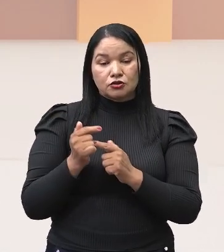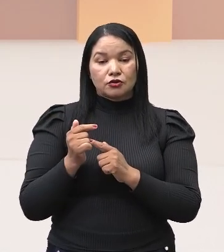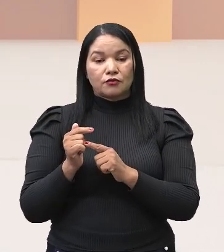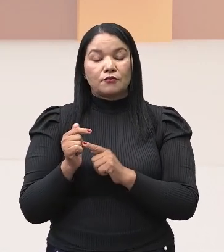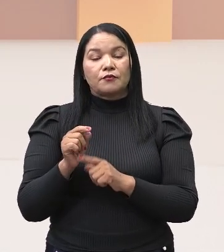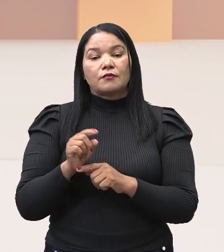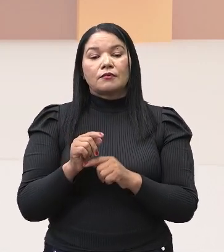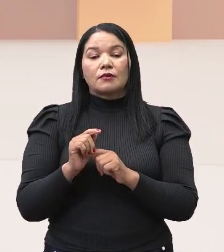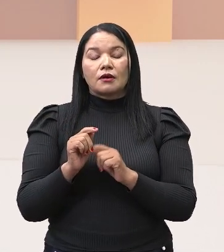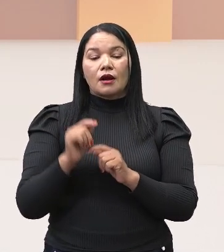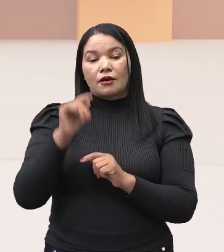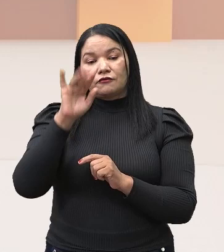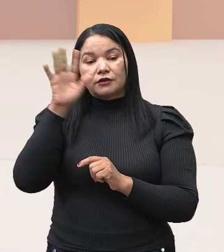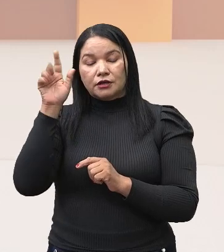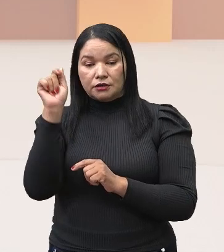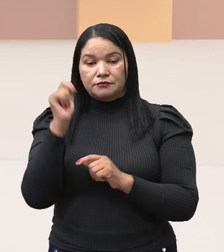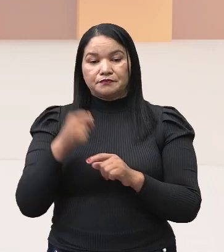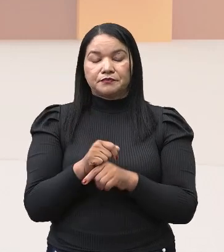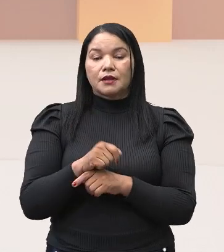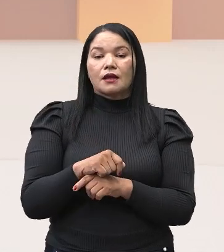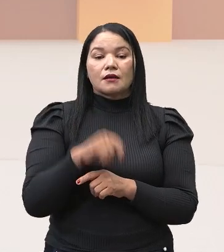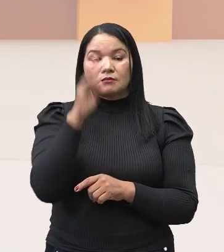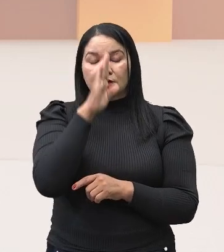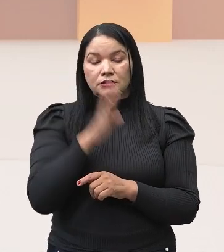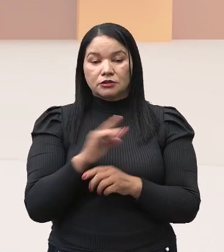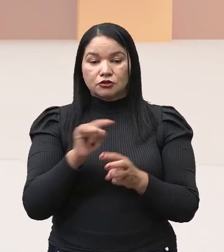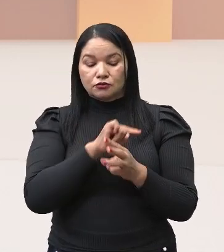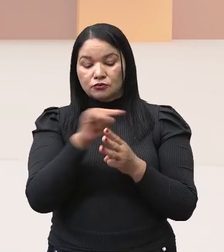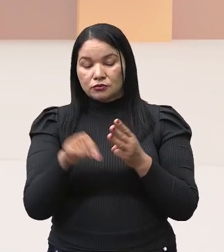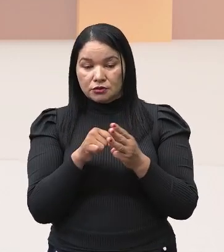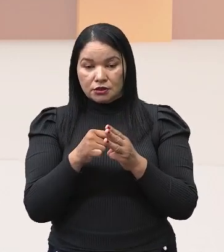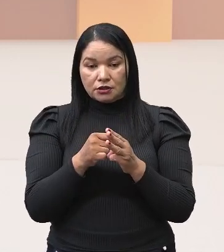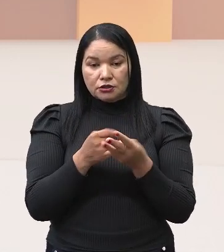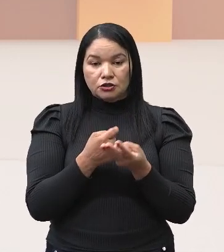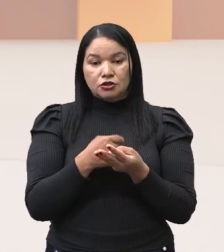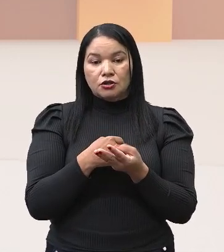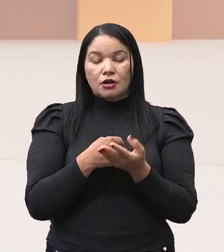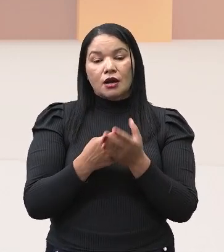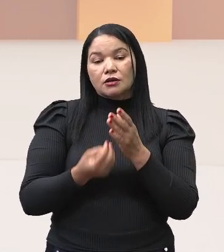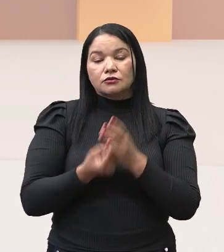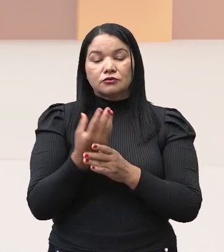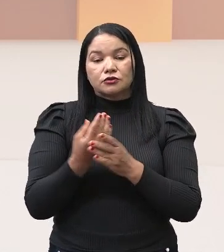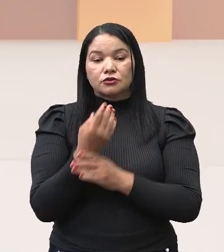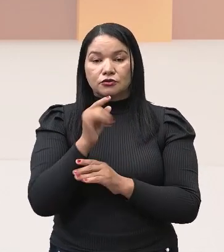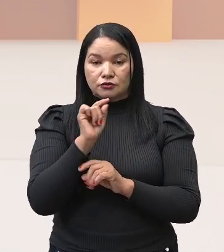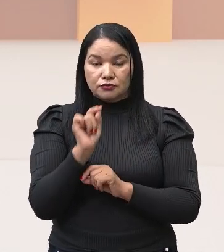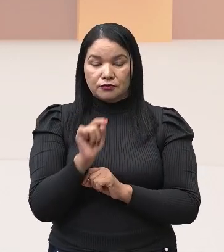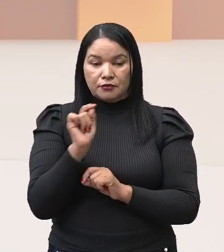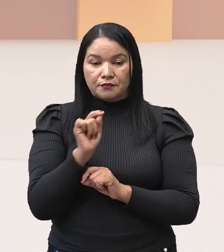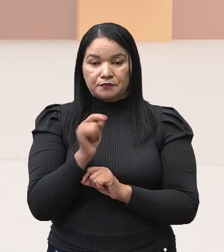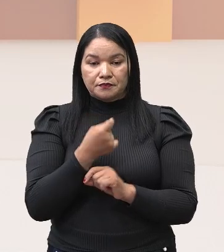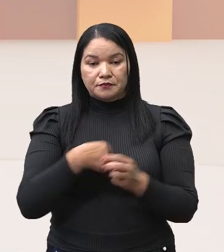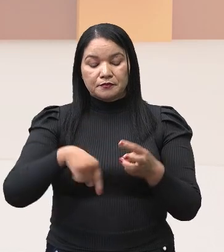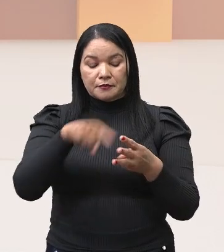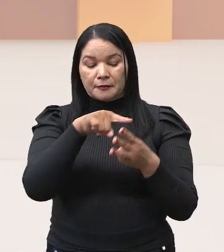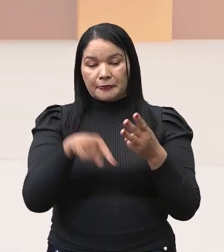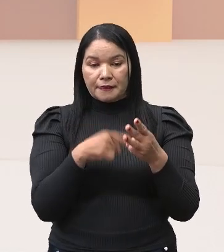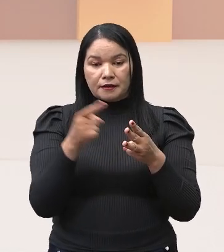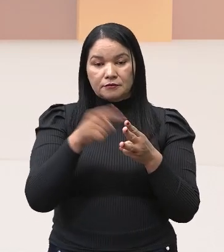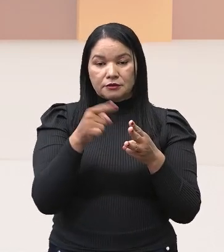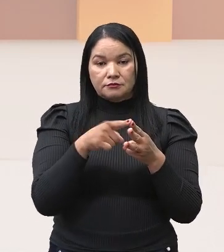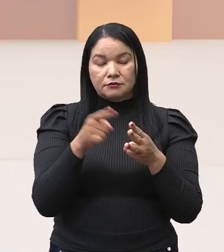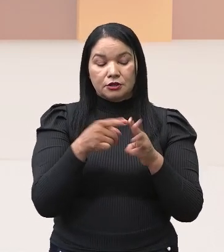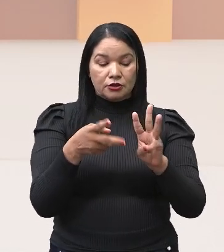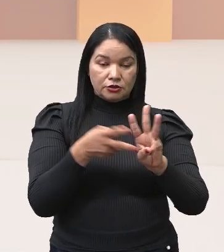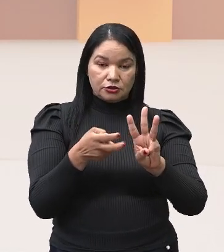o Brasil ele tem 3 matrizes de origem. As matrizes do Brasil são, primeiro, a